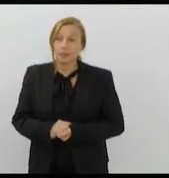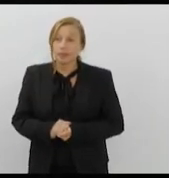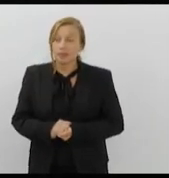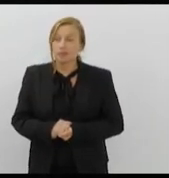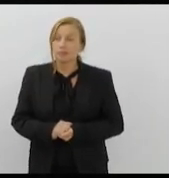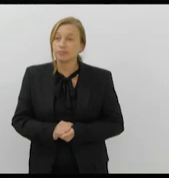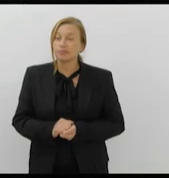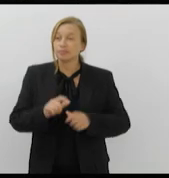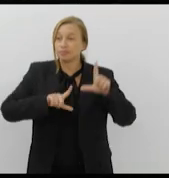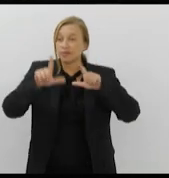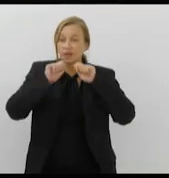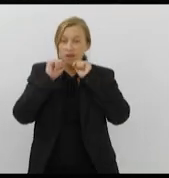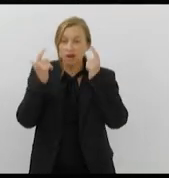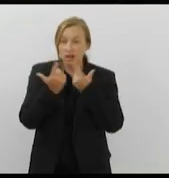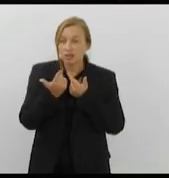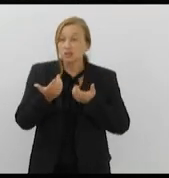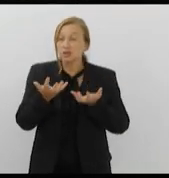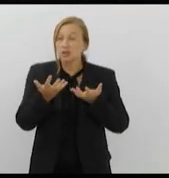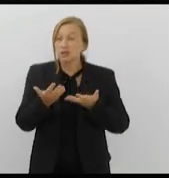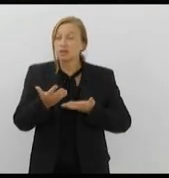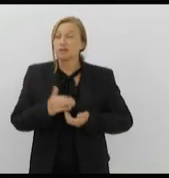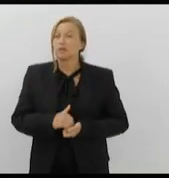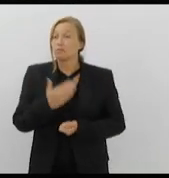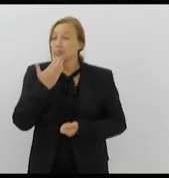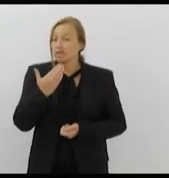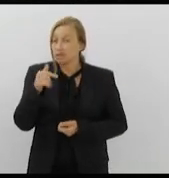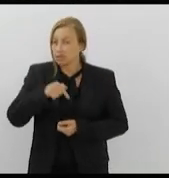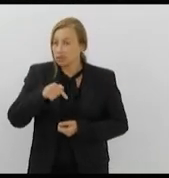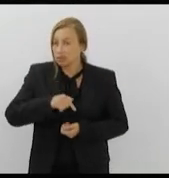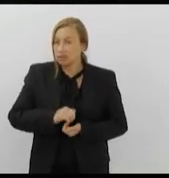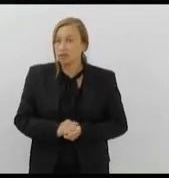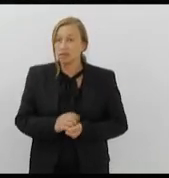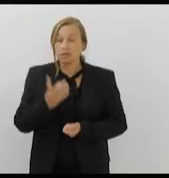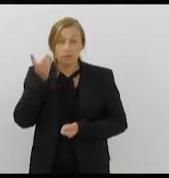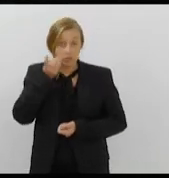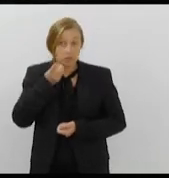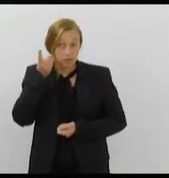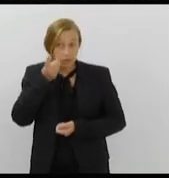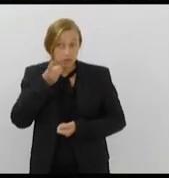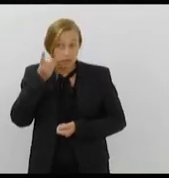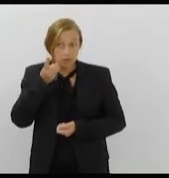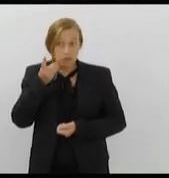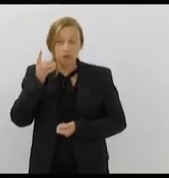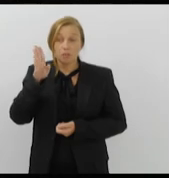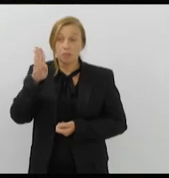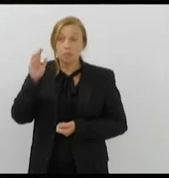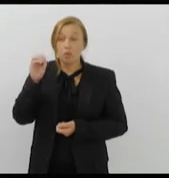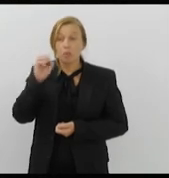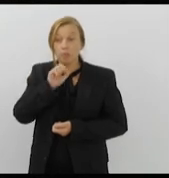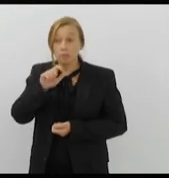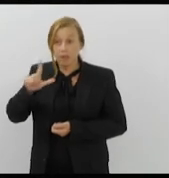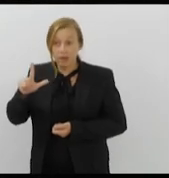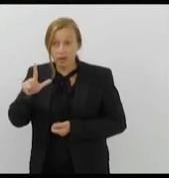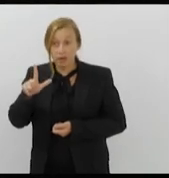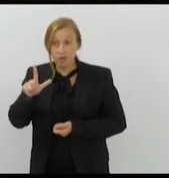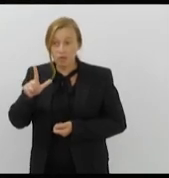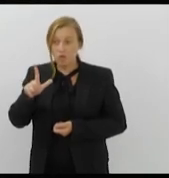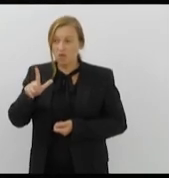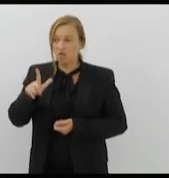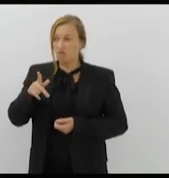TV Alerj. Quero fazer um adendo aqui, hein, deputado Poubel, enche a boca para